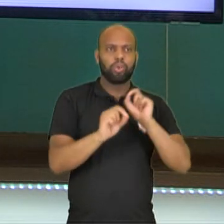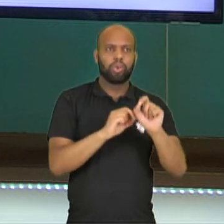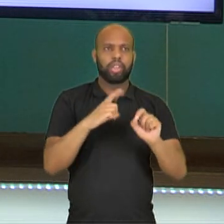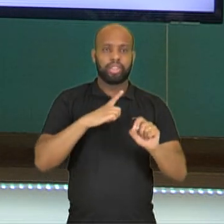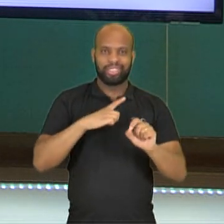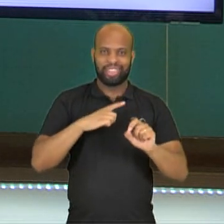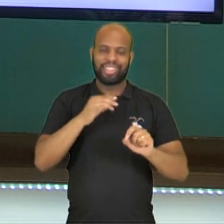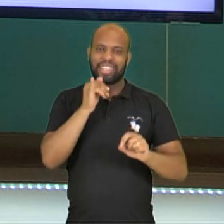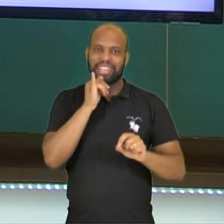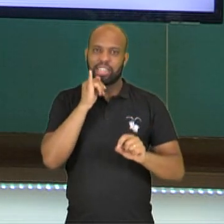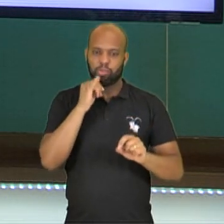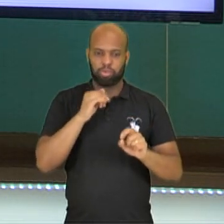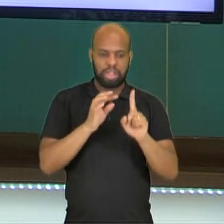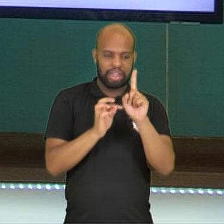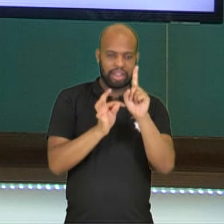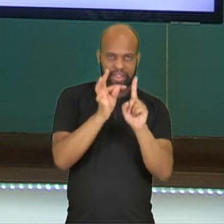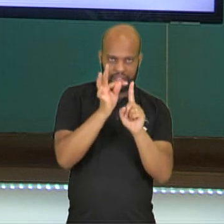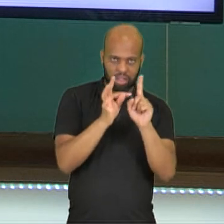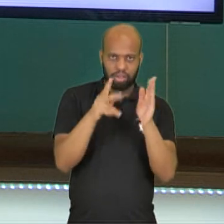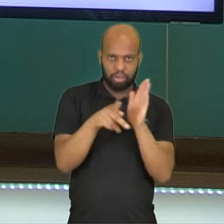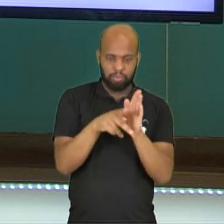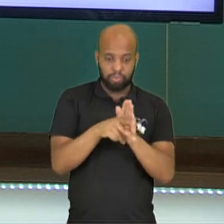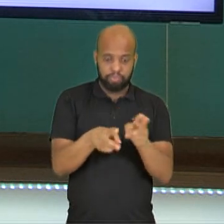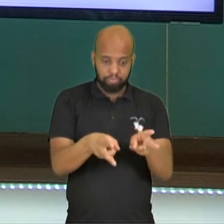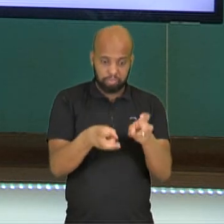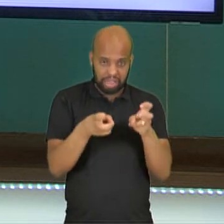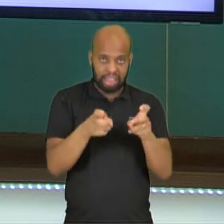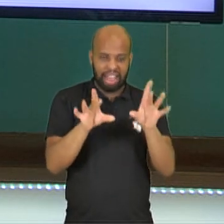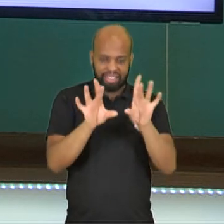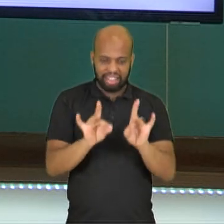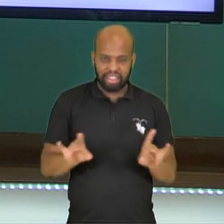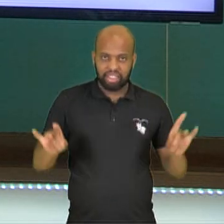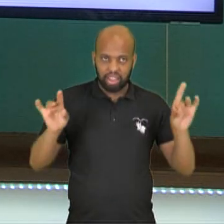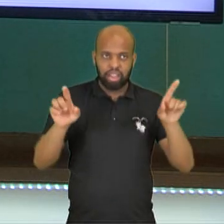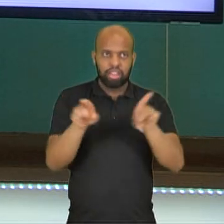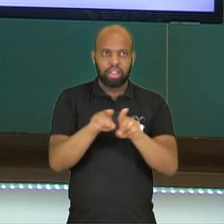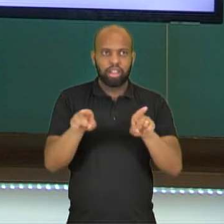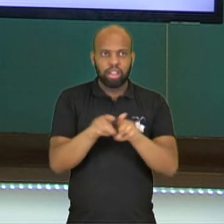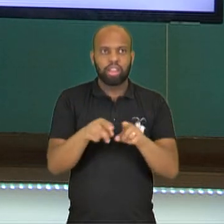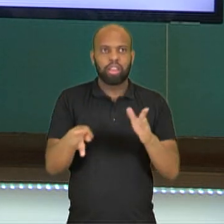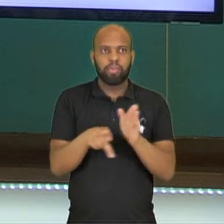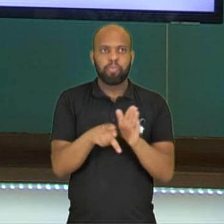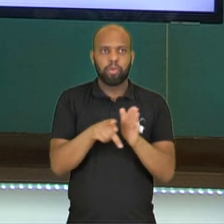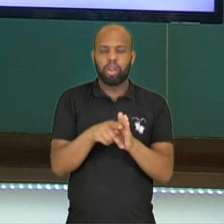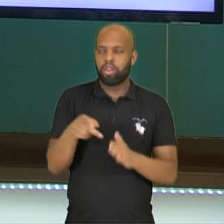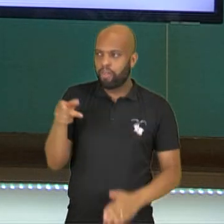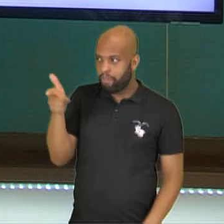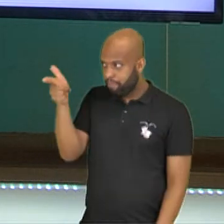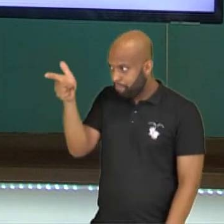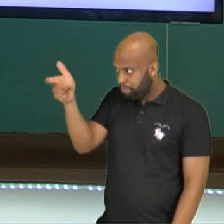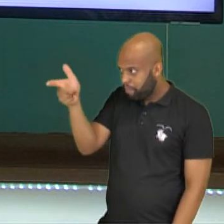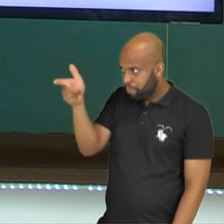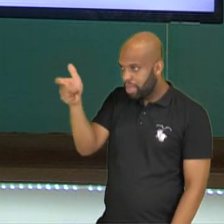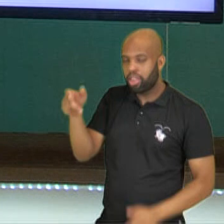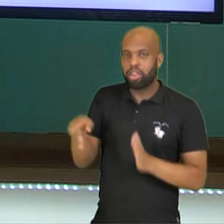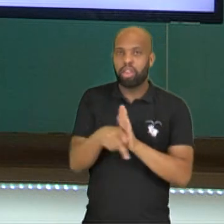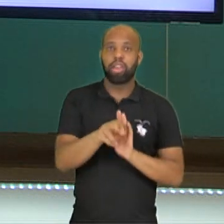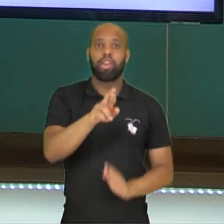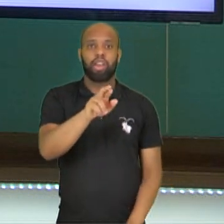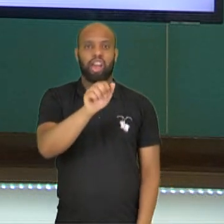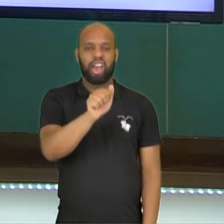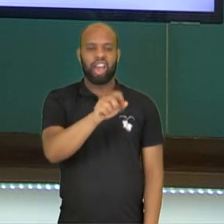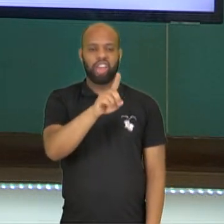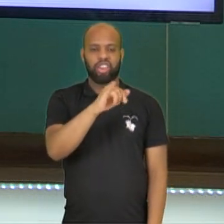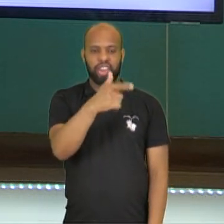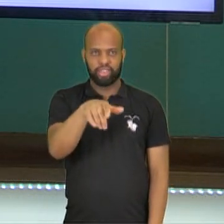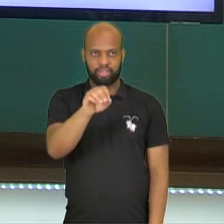de dilatação de líquido, termopar, certo? De radiação e assim por diante. Mas as escalas termométricas foram utilizadas aqui